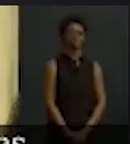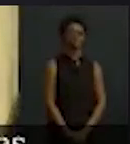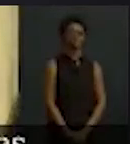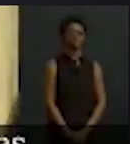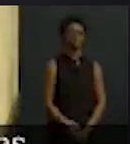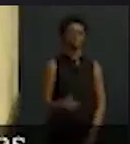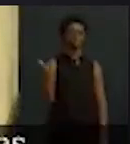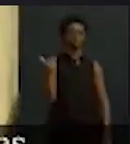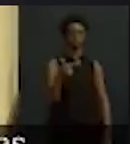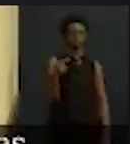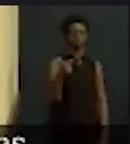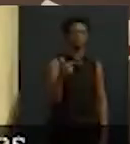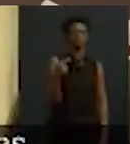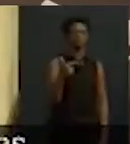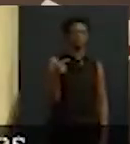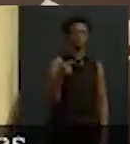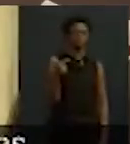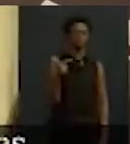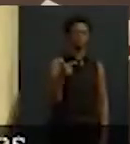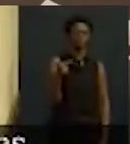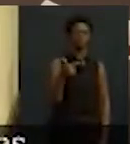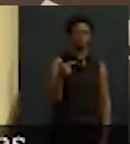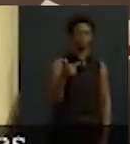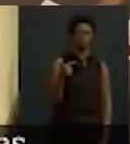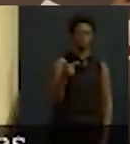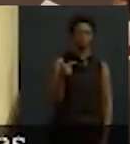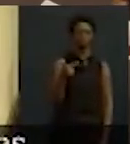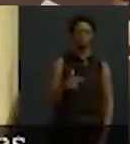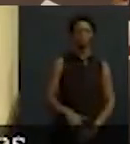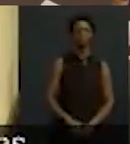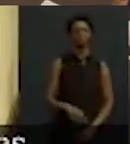Em segundo lugar, a ideia